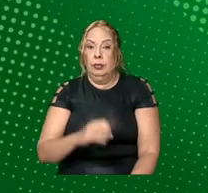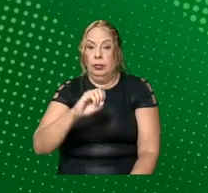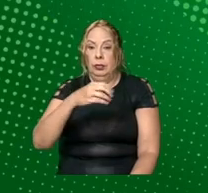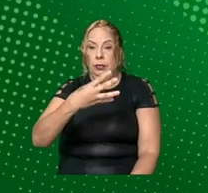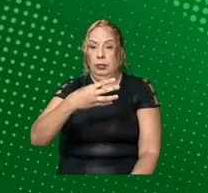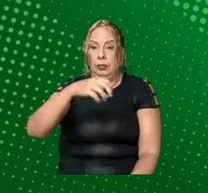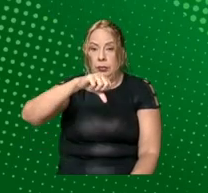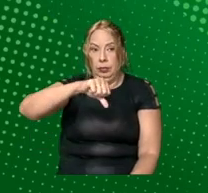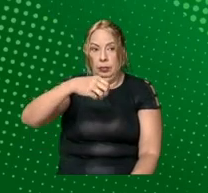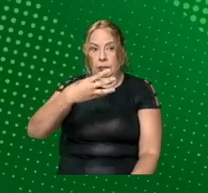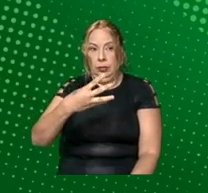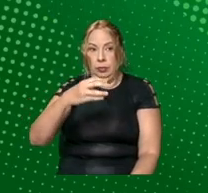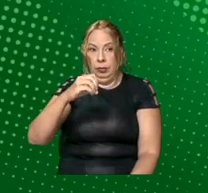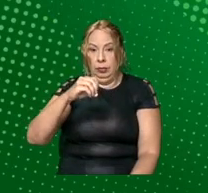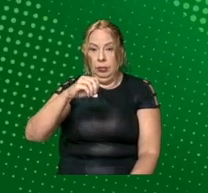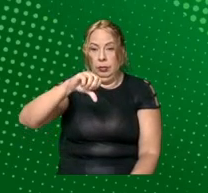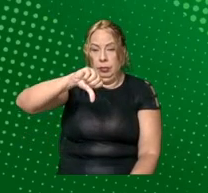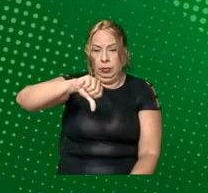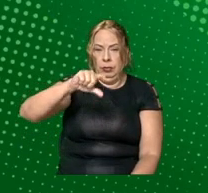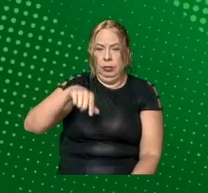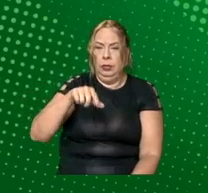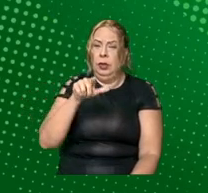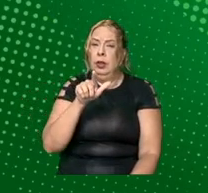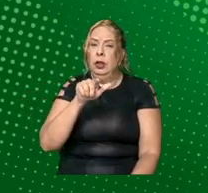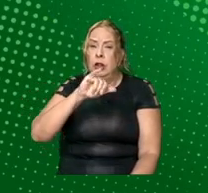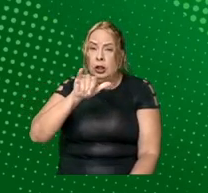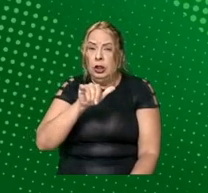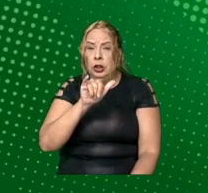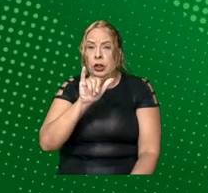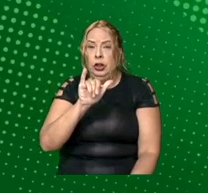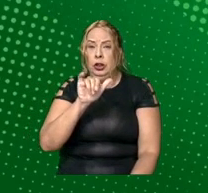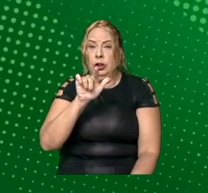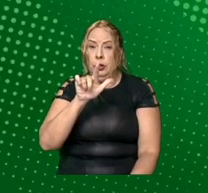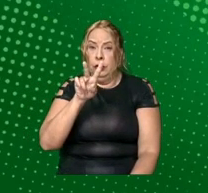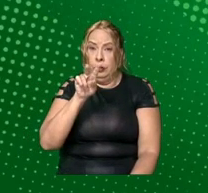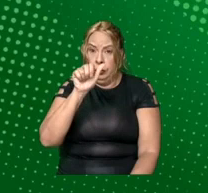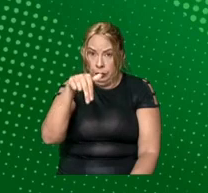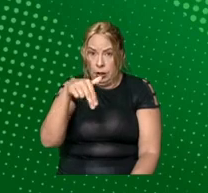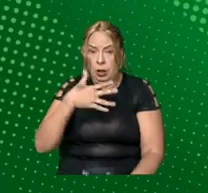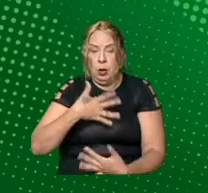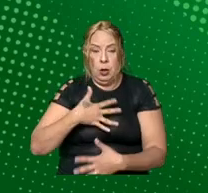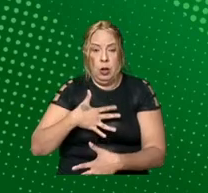para 049409, Gilvan de Glória, adquiriu com Fani Regional Glória.